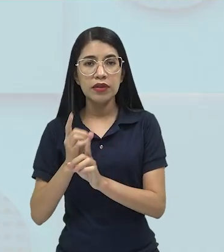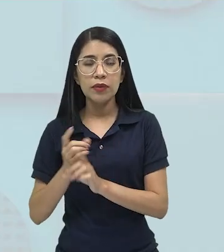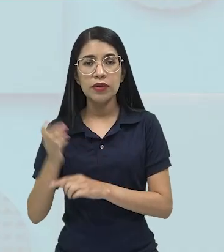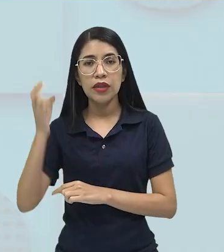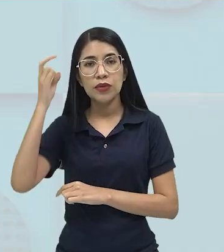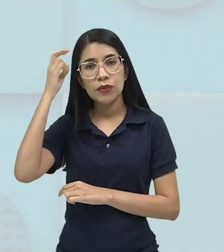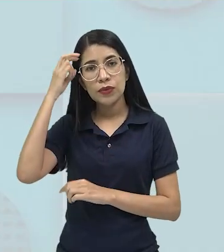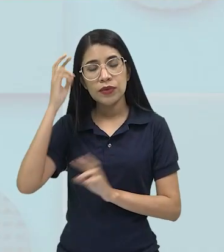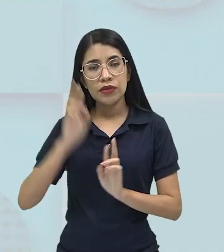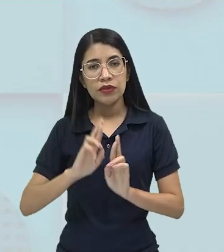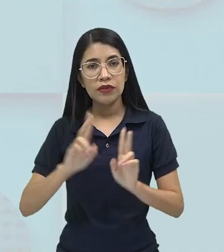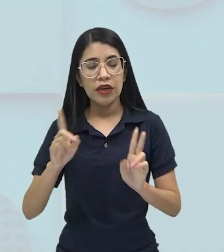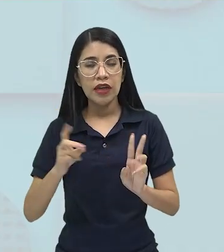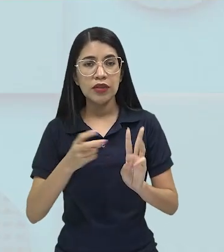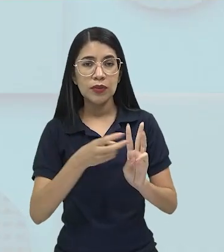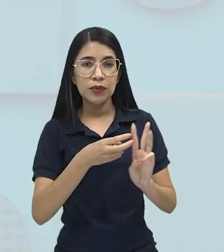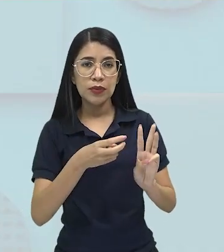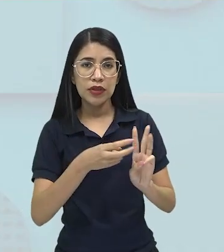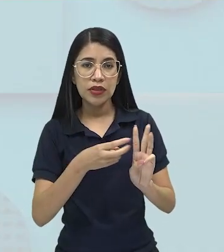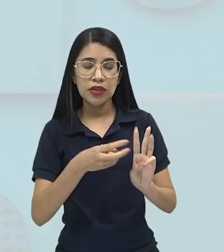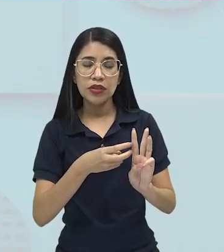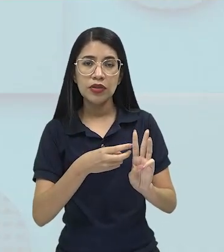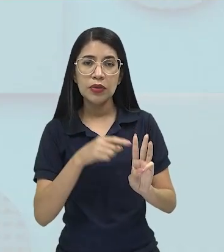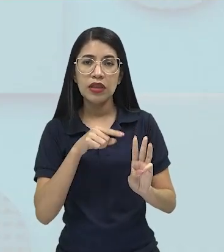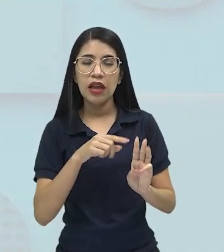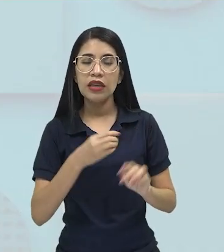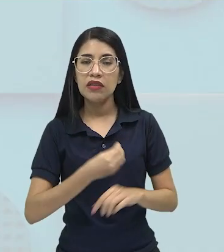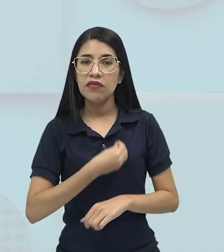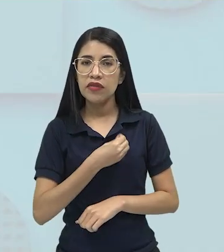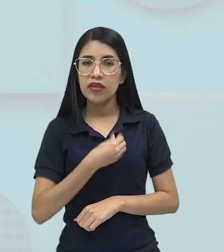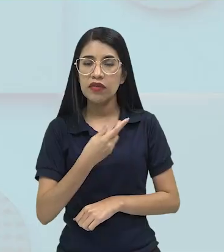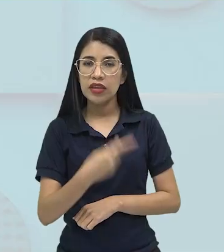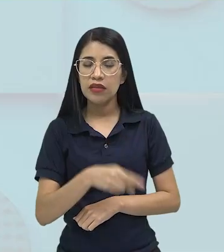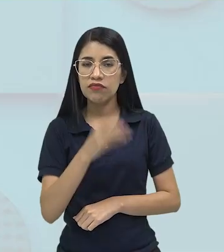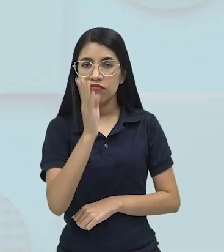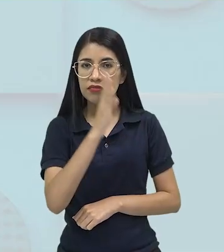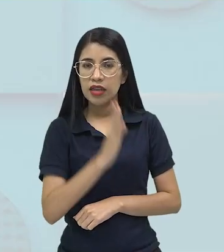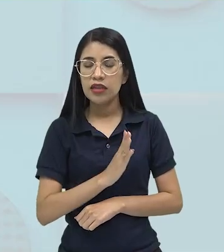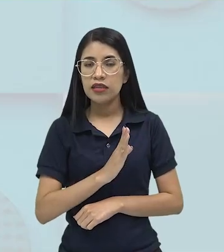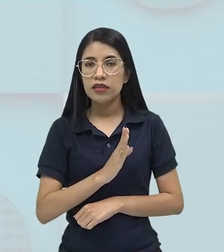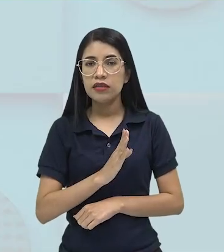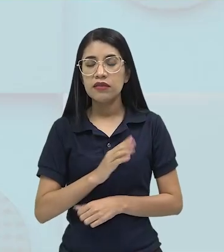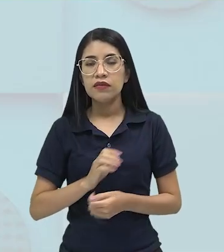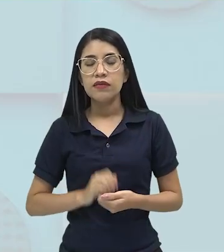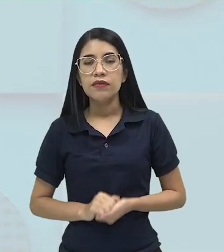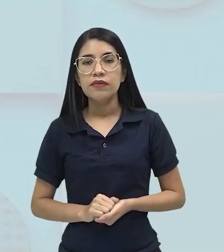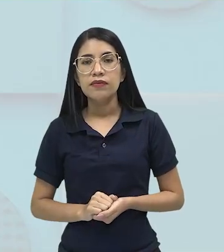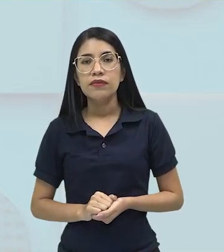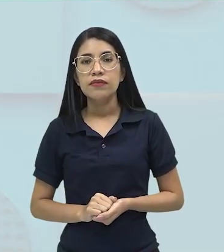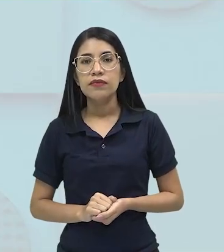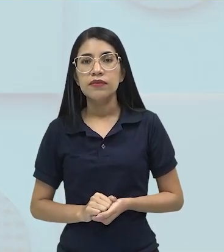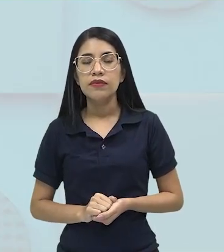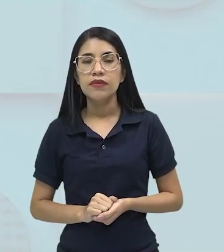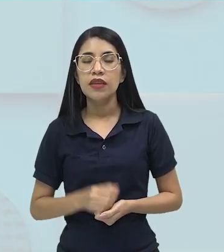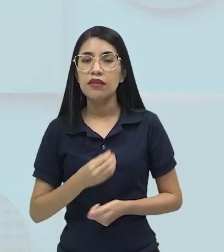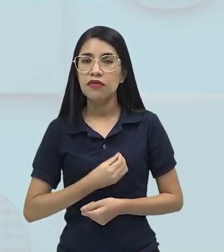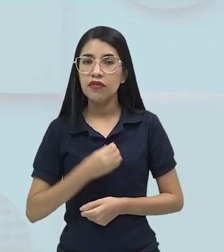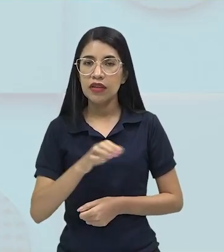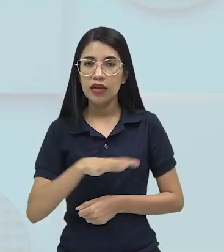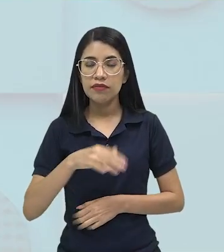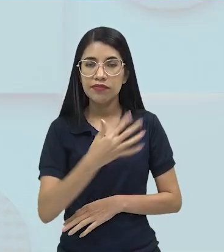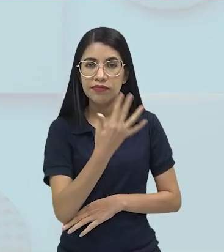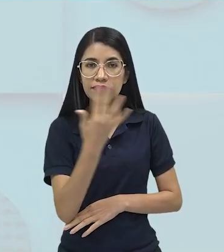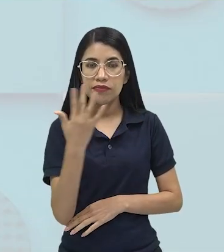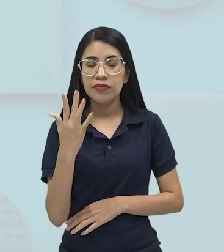O índio, no caso nativo, já vivendo aí ao meio da natureza,